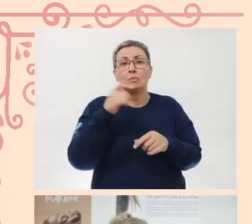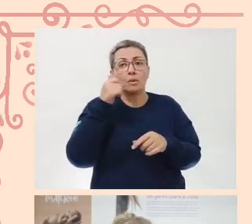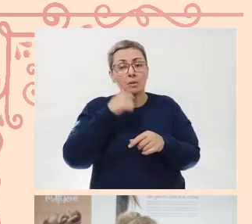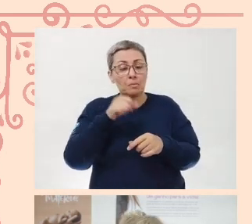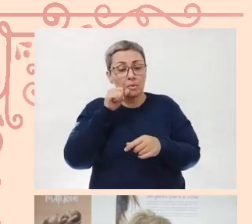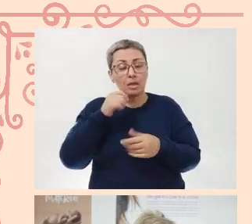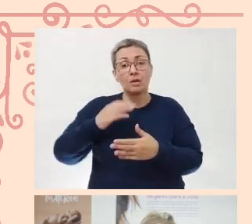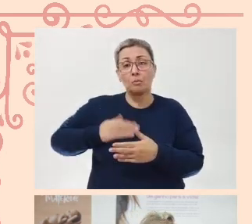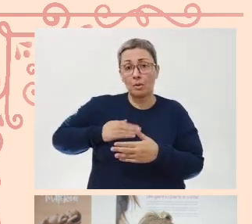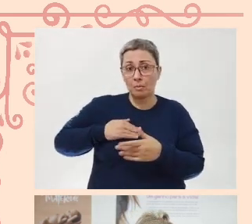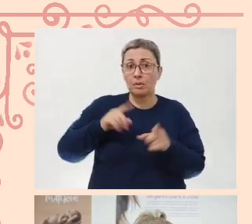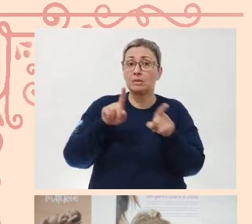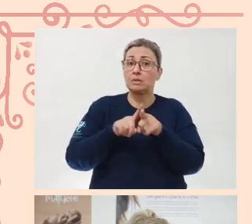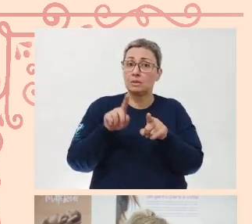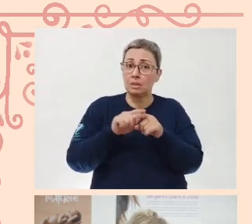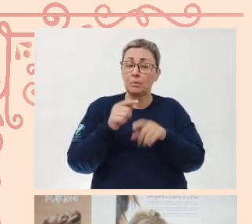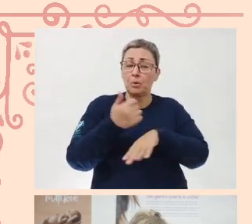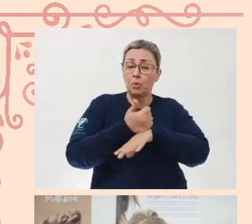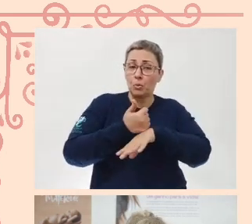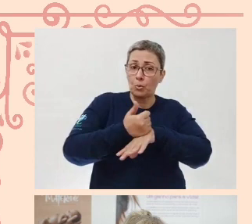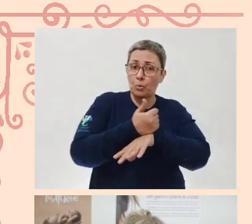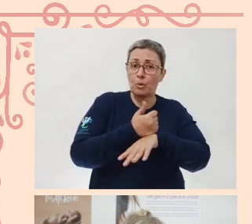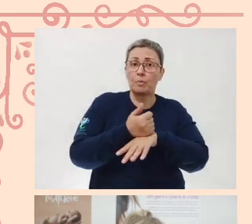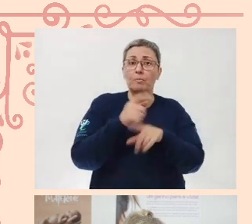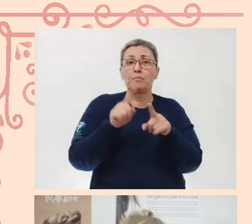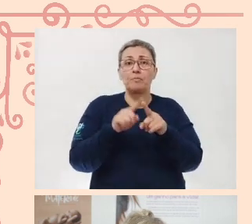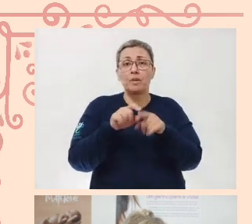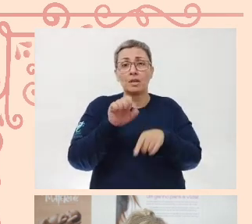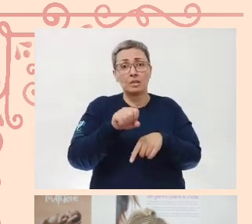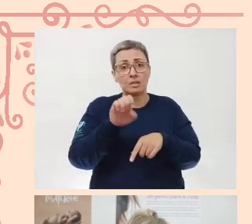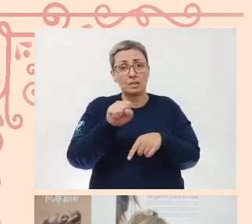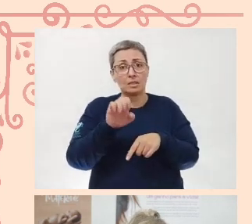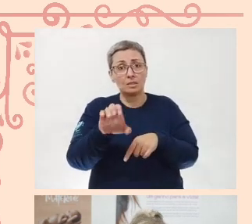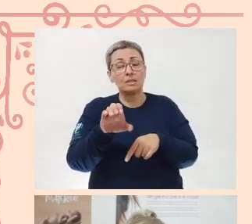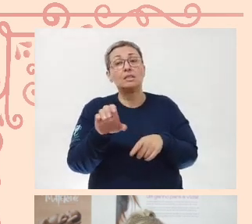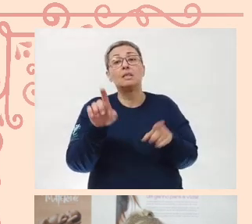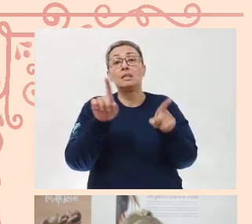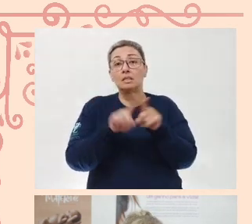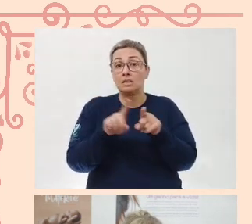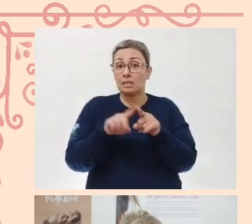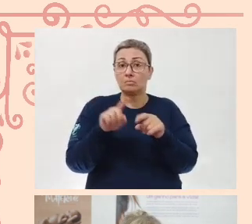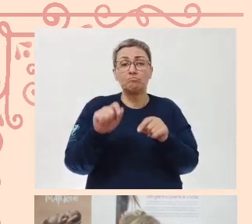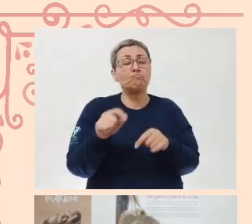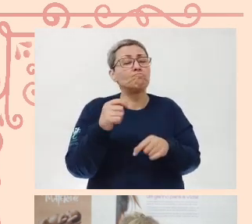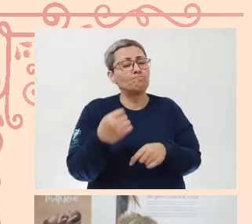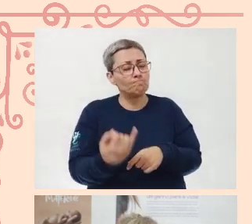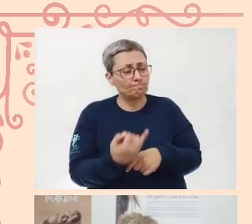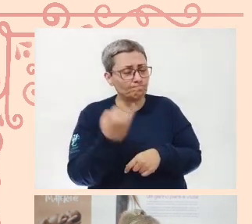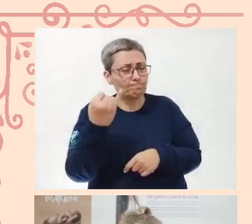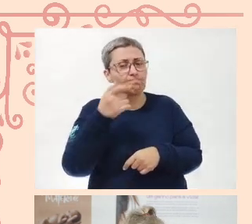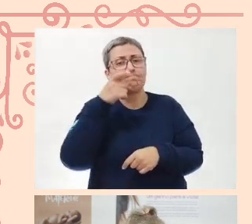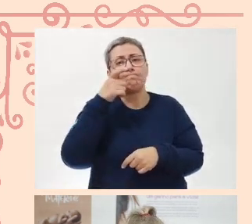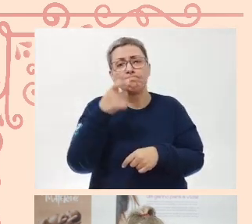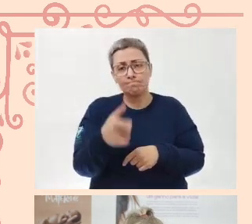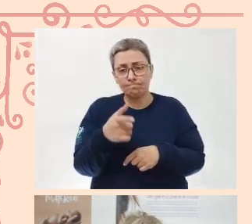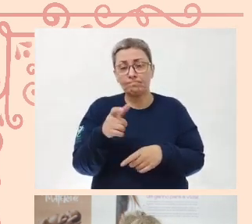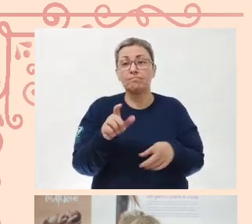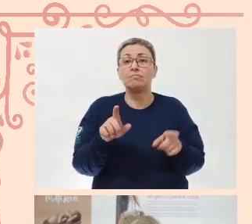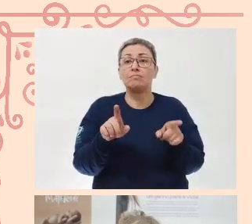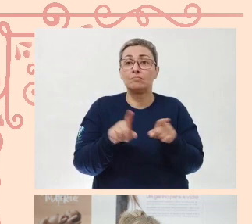gestantes, para nutrizes, profissionais do SESC. Foi uma experiência